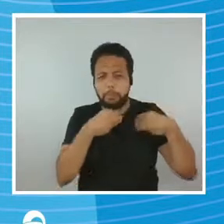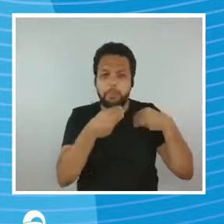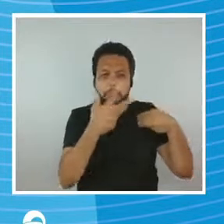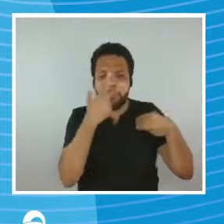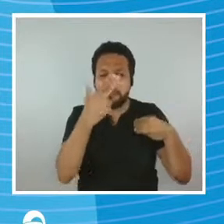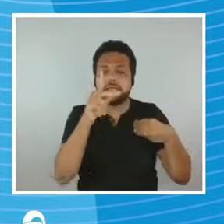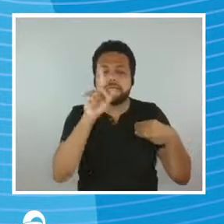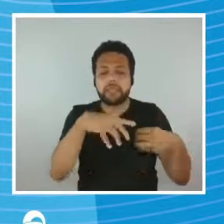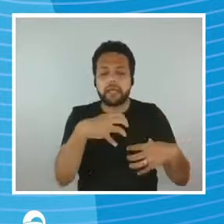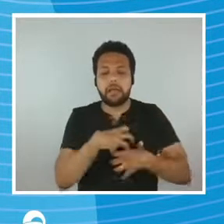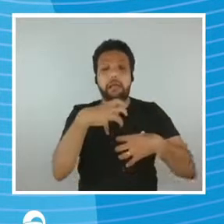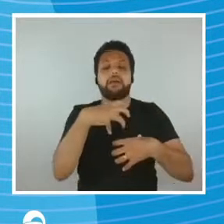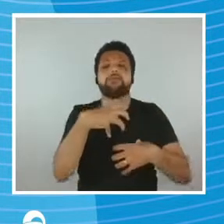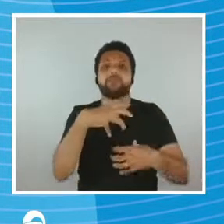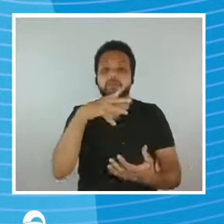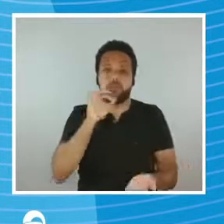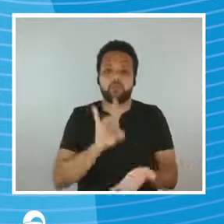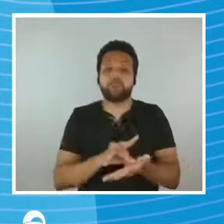impacta